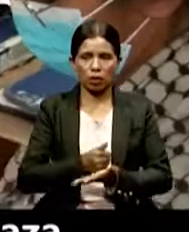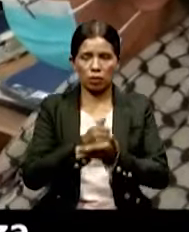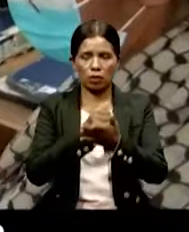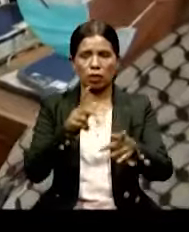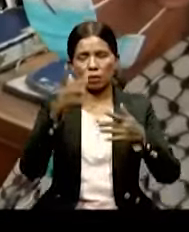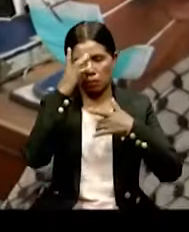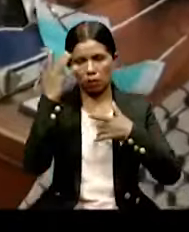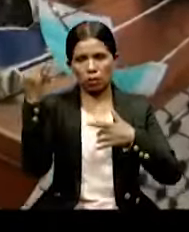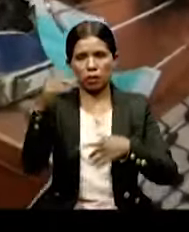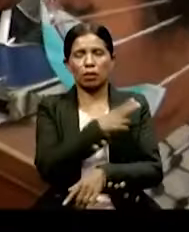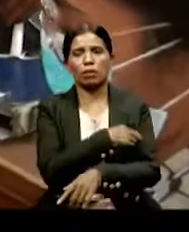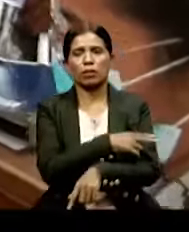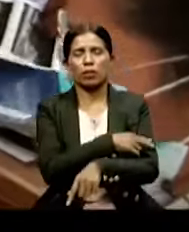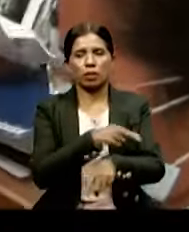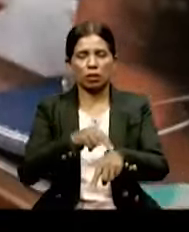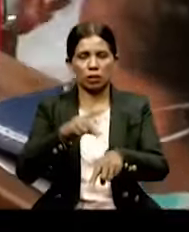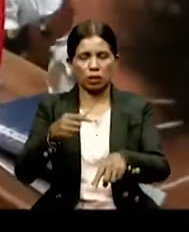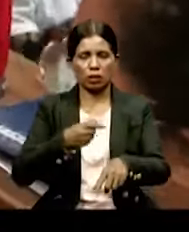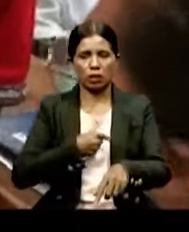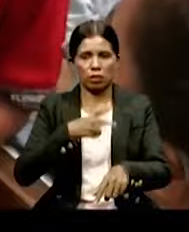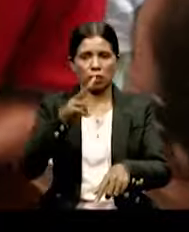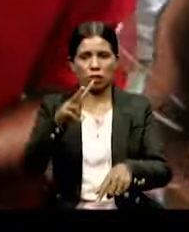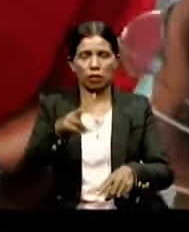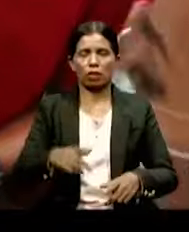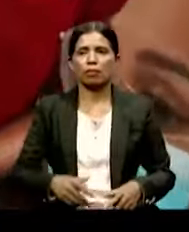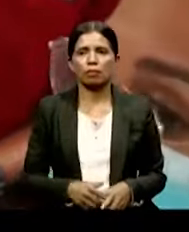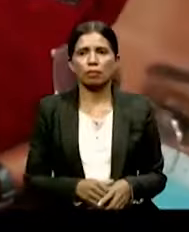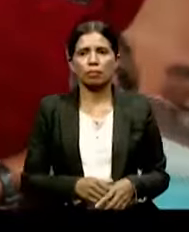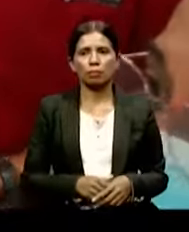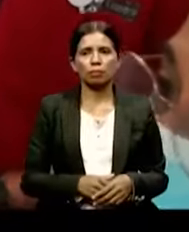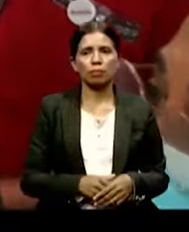paciente Cira e Hospital Nacional Guido Valadares. Celina Lopes, Dilma Suzetti, GMN.